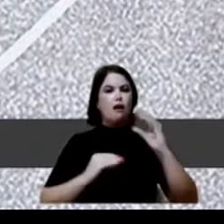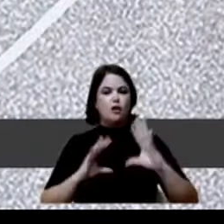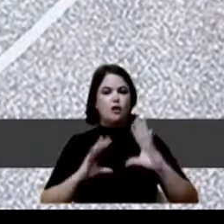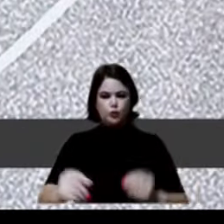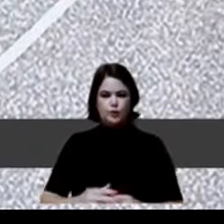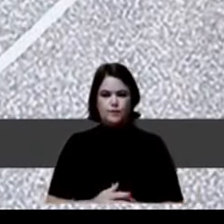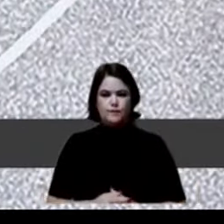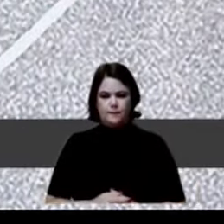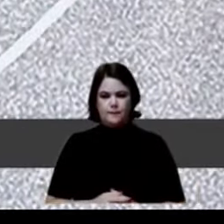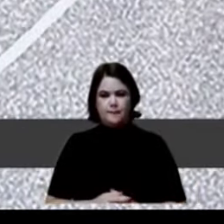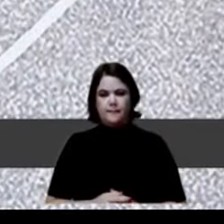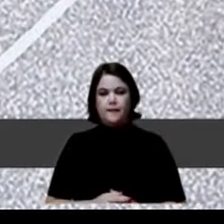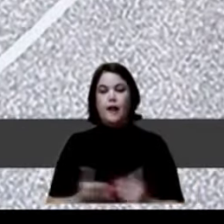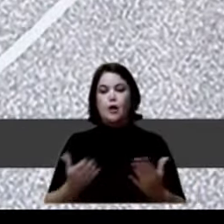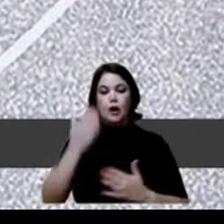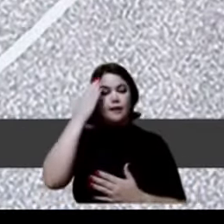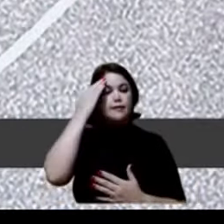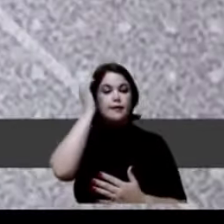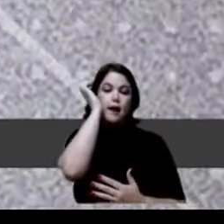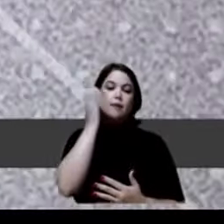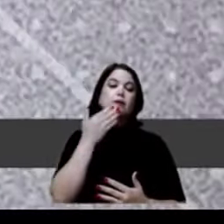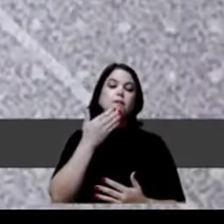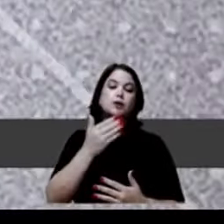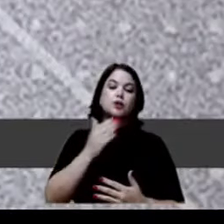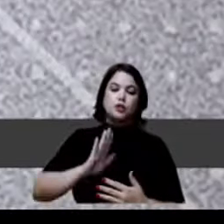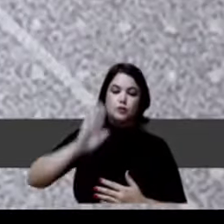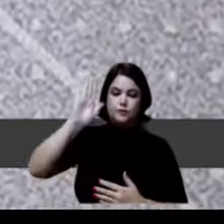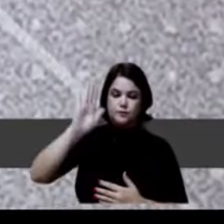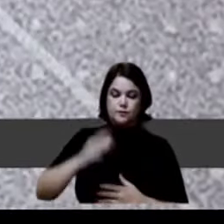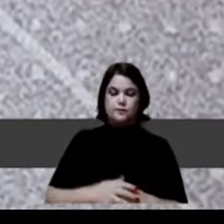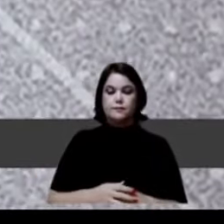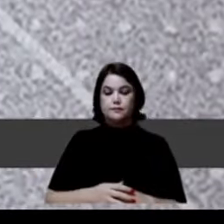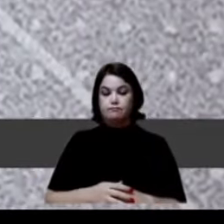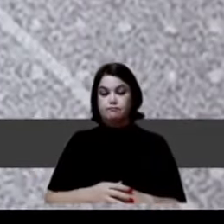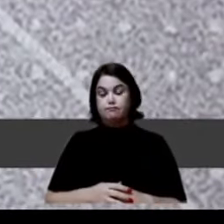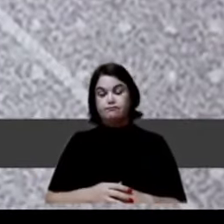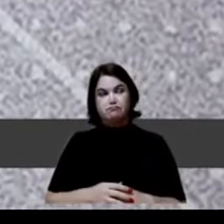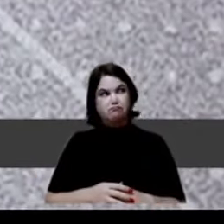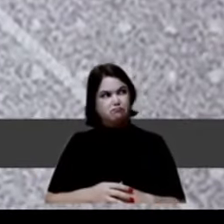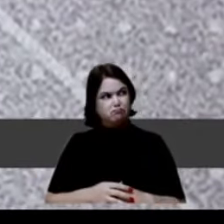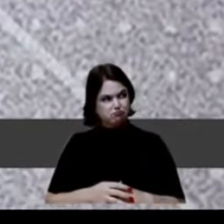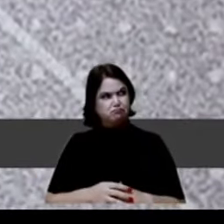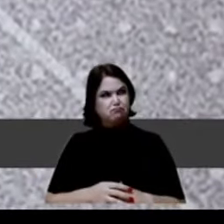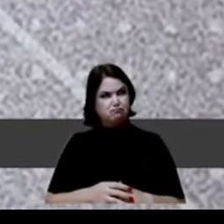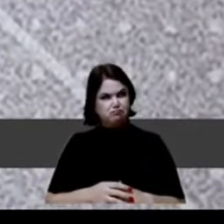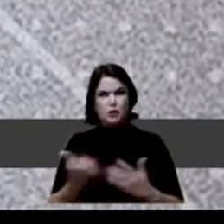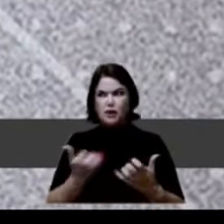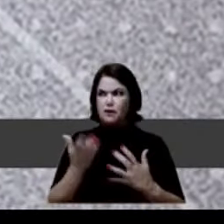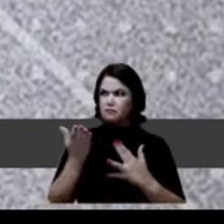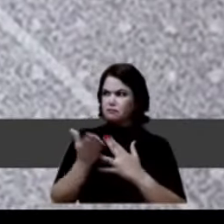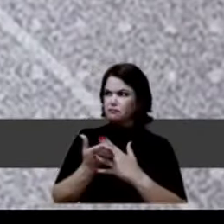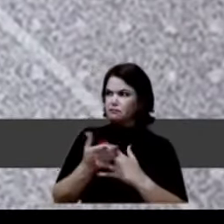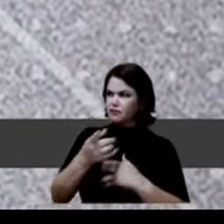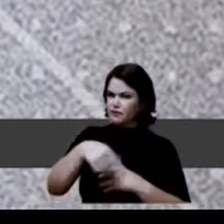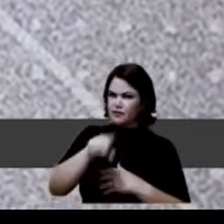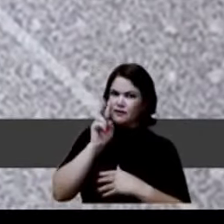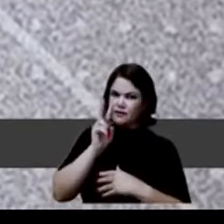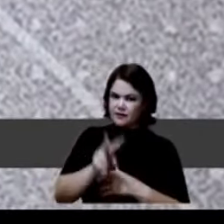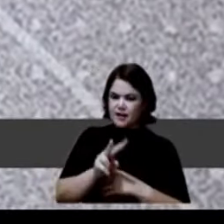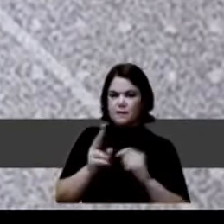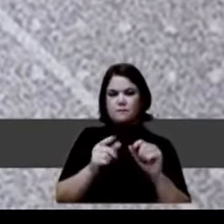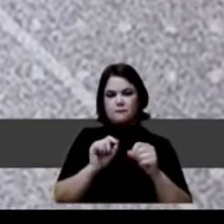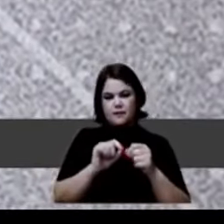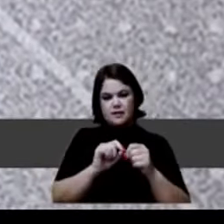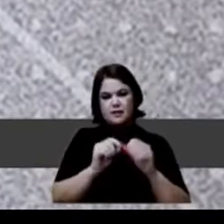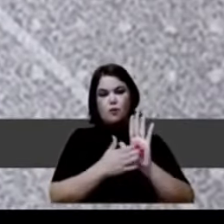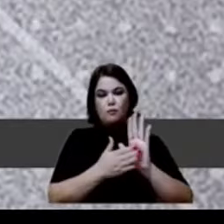A Tabata Amaral pediu a palavra. Tabata. Eu queria pedir uma pausa ao que a gente está vendo aqui e trazer uma proposta, porque eu acho que é isso que as